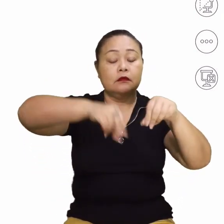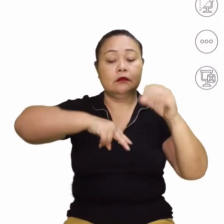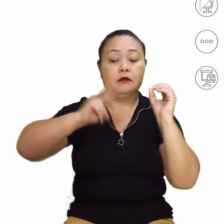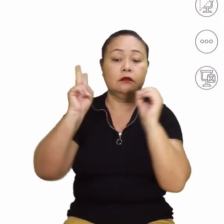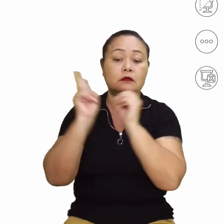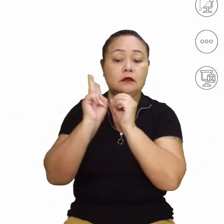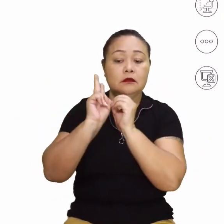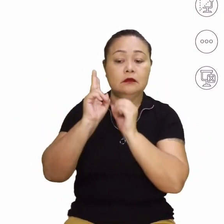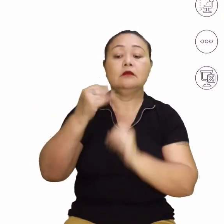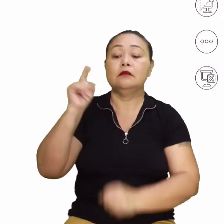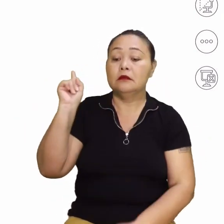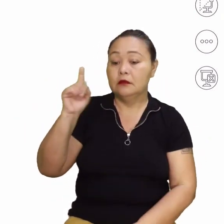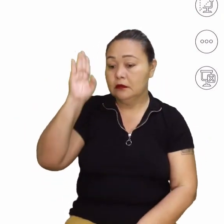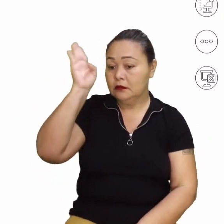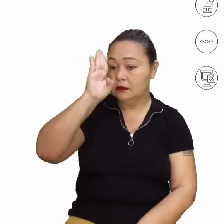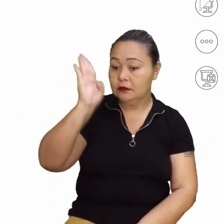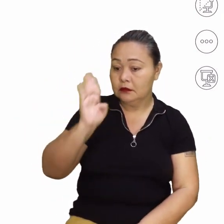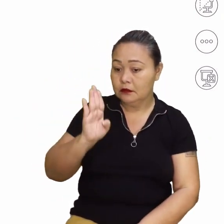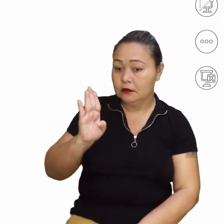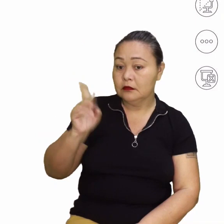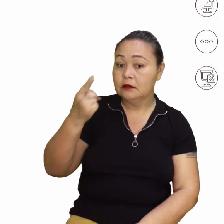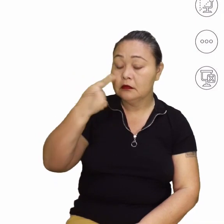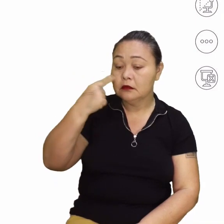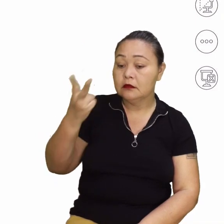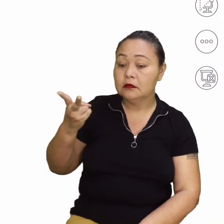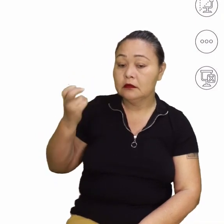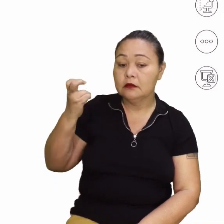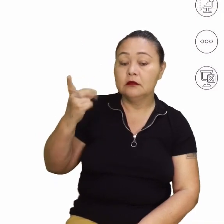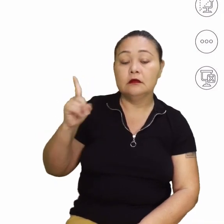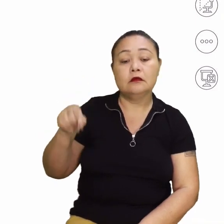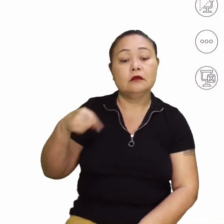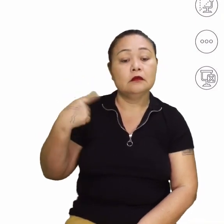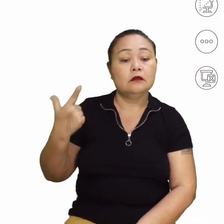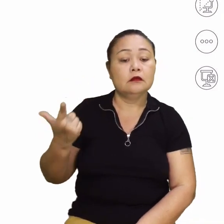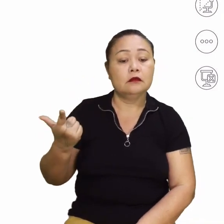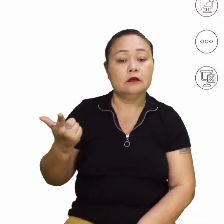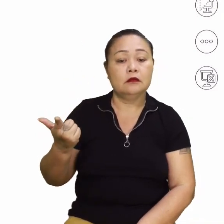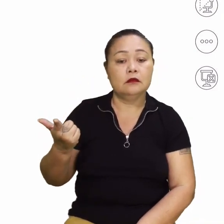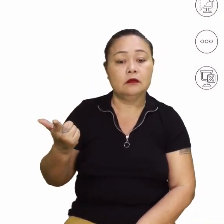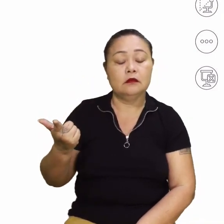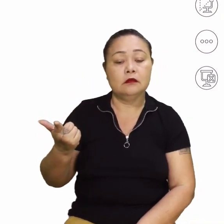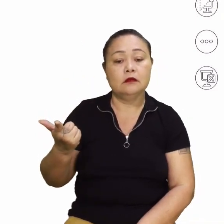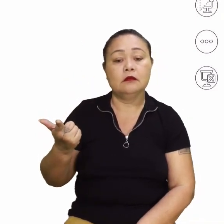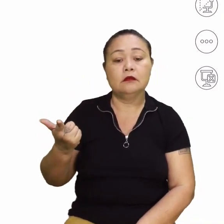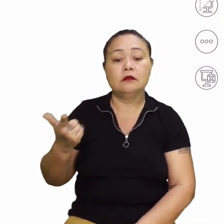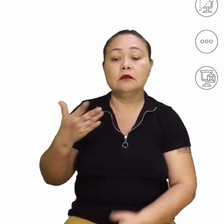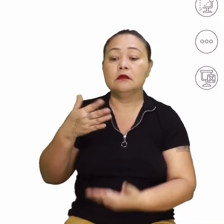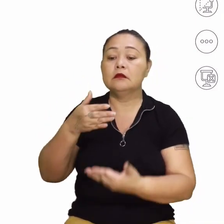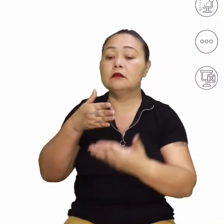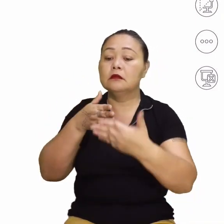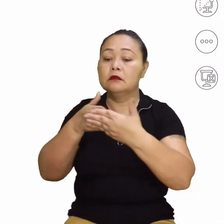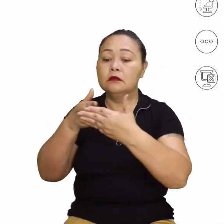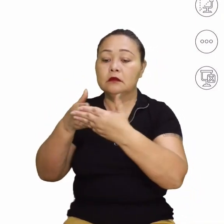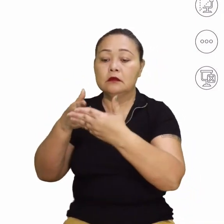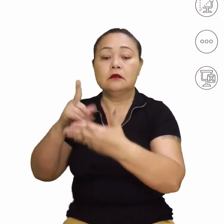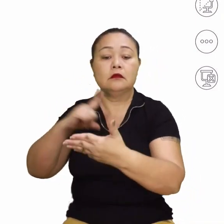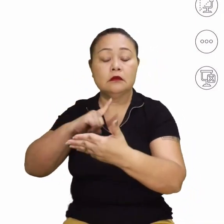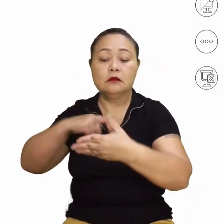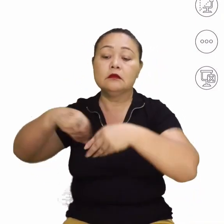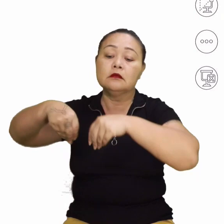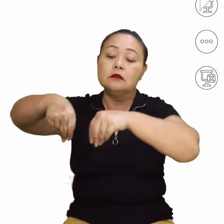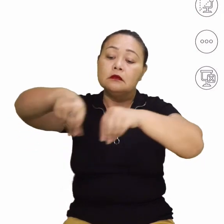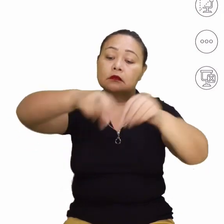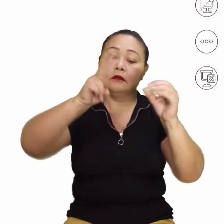do Brasil Podem perceber que a região que mais tem